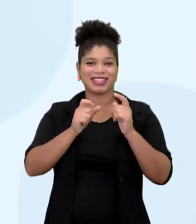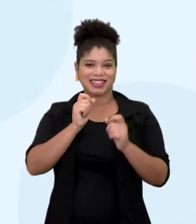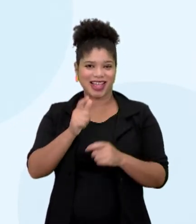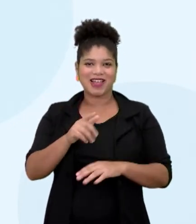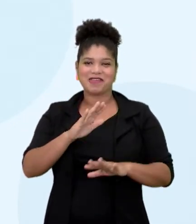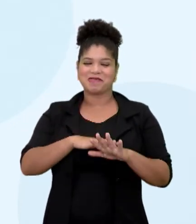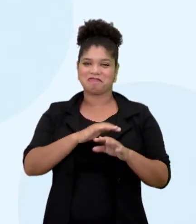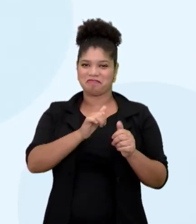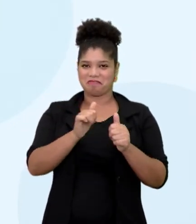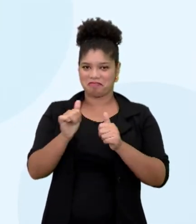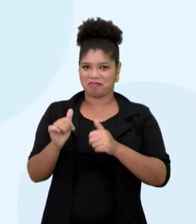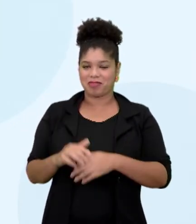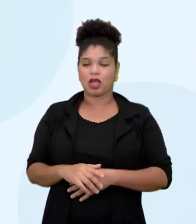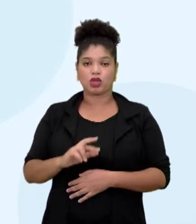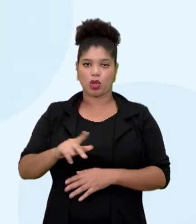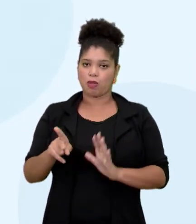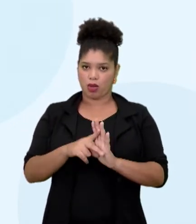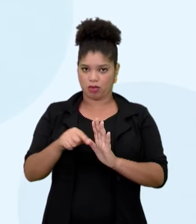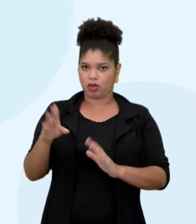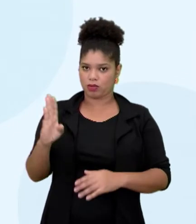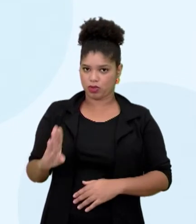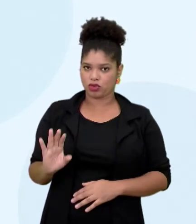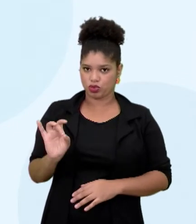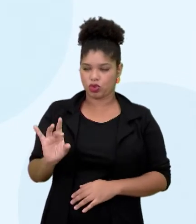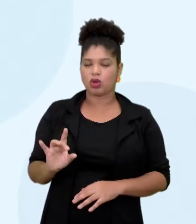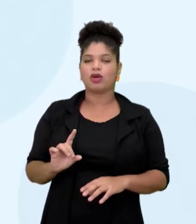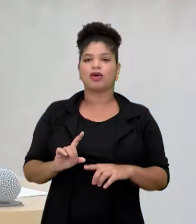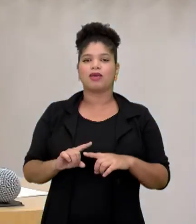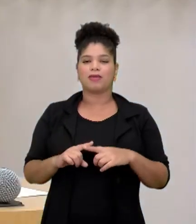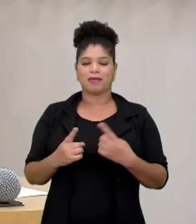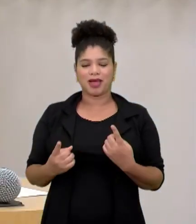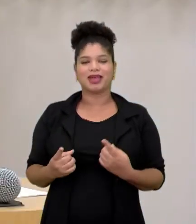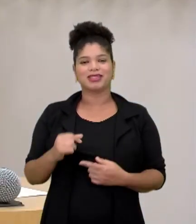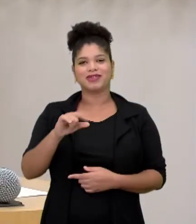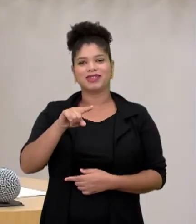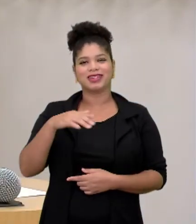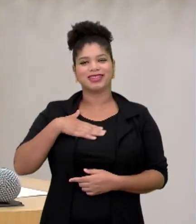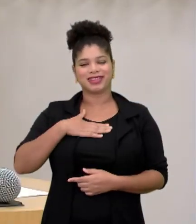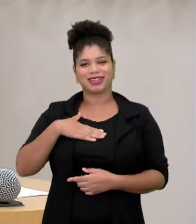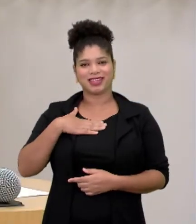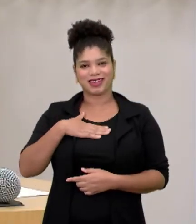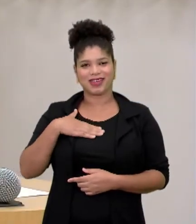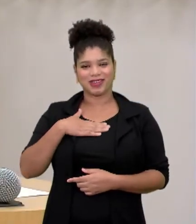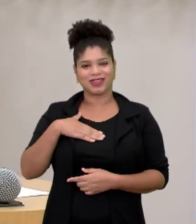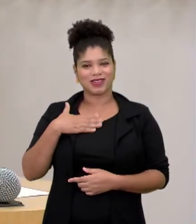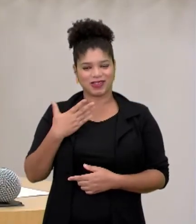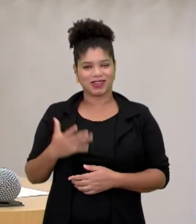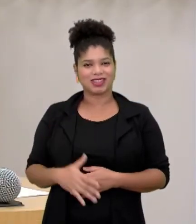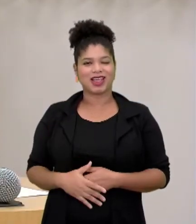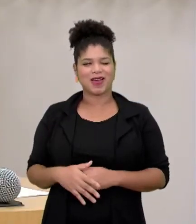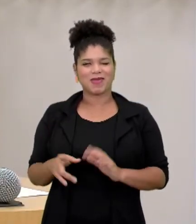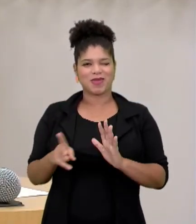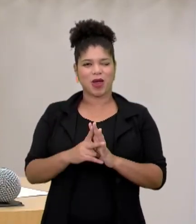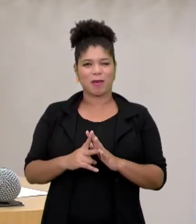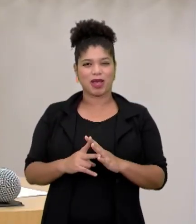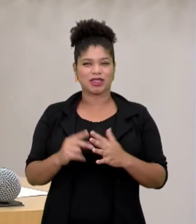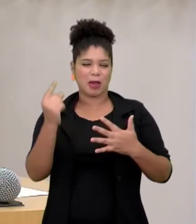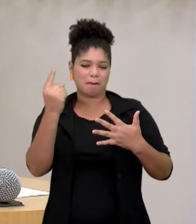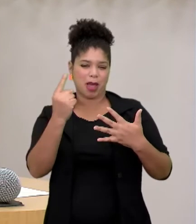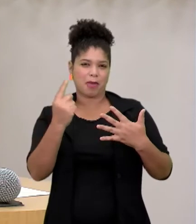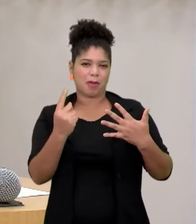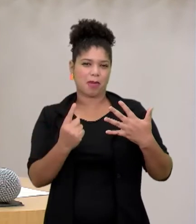propagandas necessariamente nacionais, tá? Mas se você gostar dessa dessa coisa, top cinco